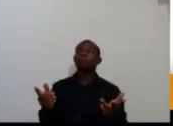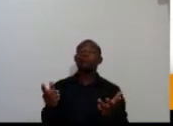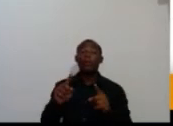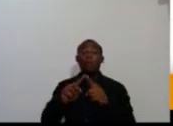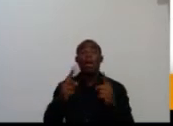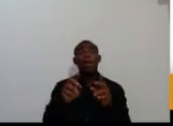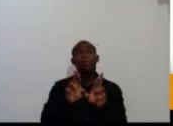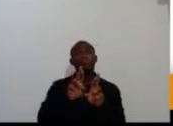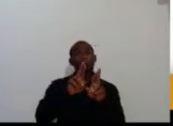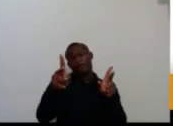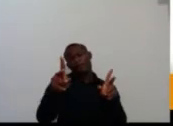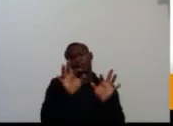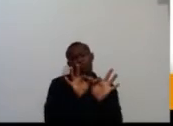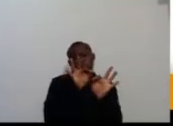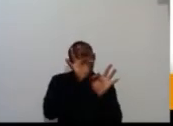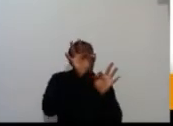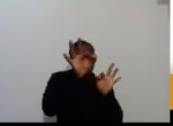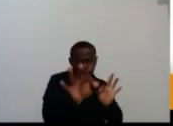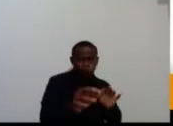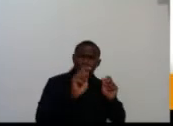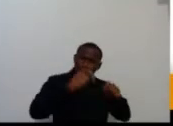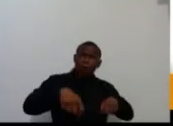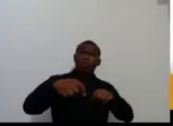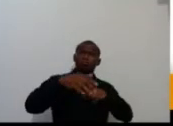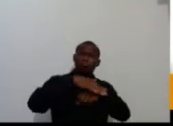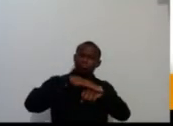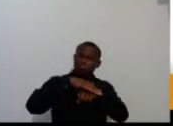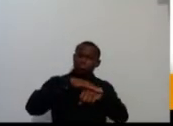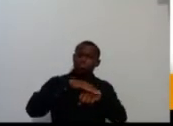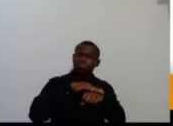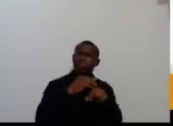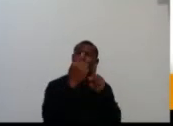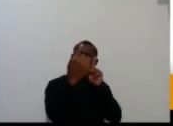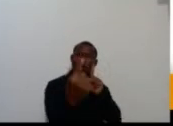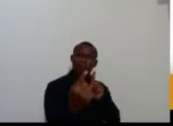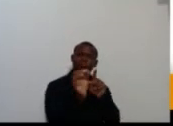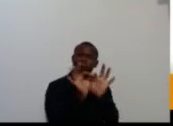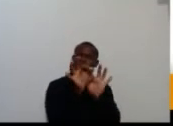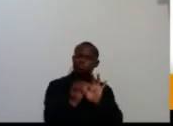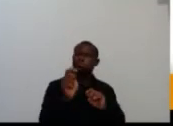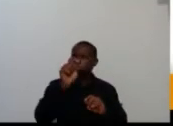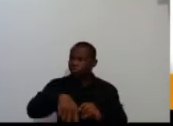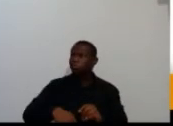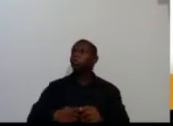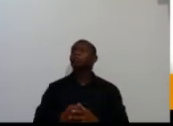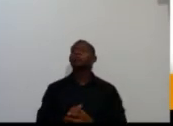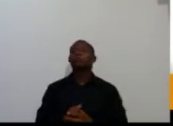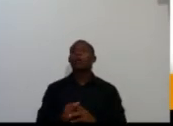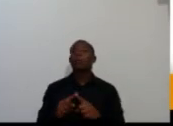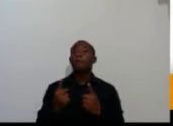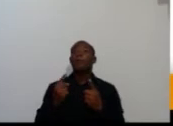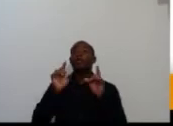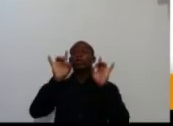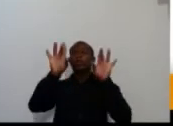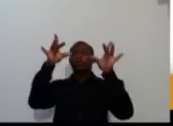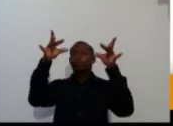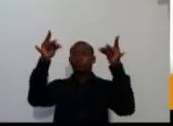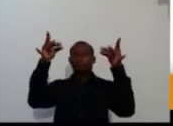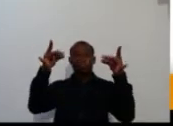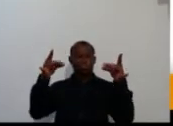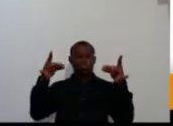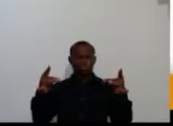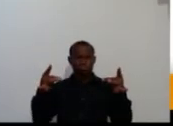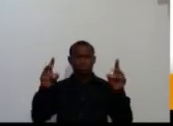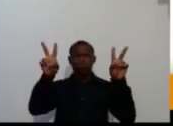isso? Vamos abordar todos os teóricos ou vamos trabalhar só com esse? Então, não faz mais sentido, hoje em